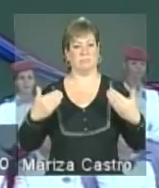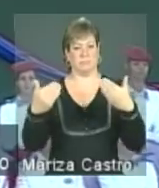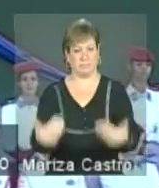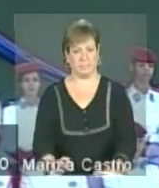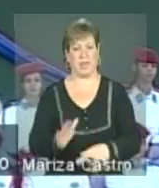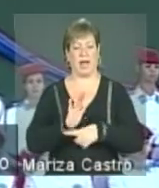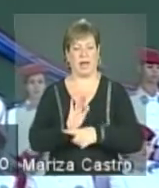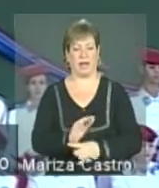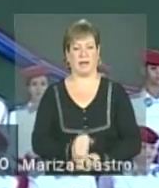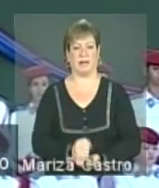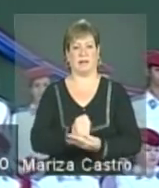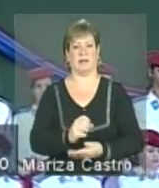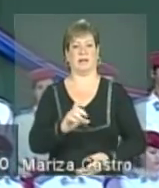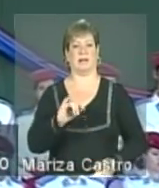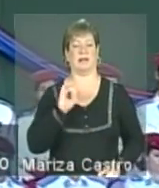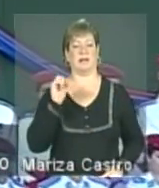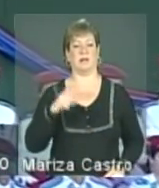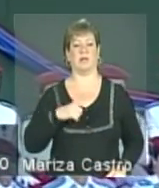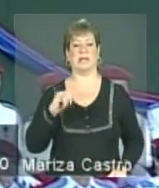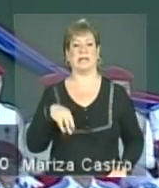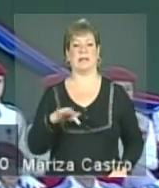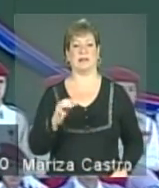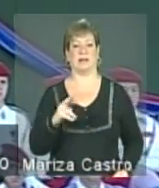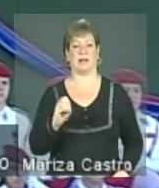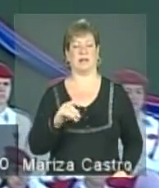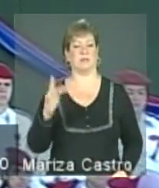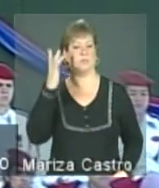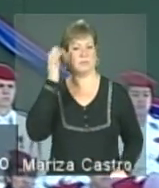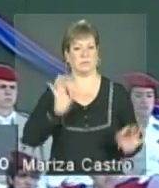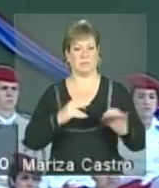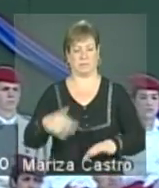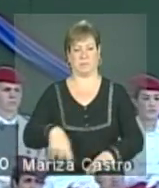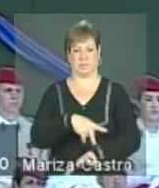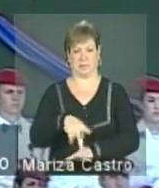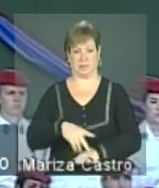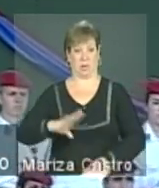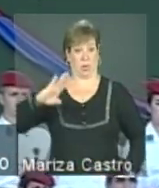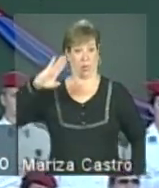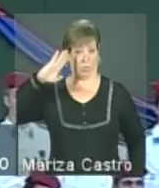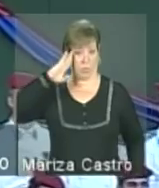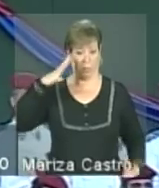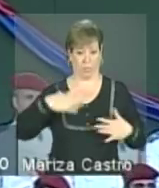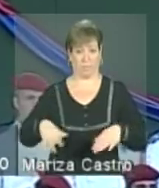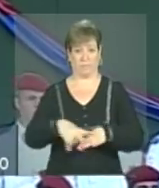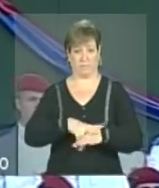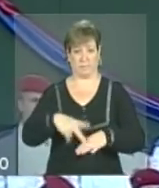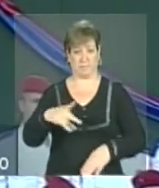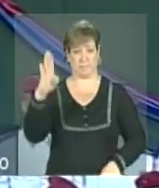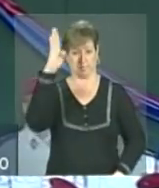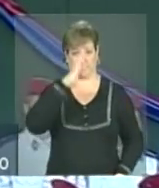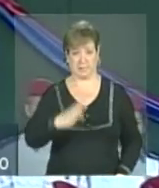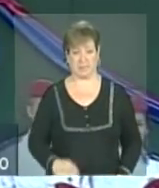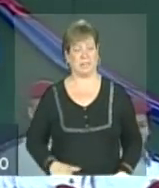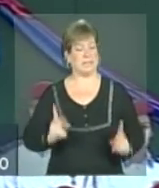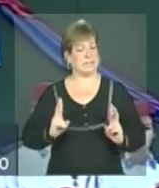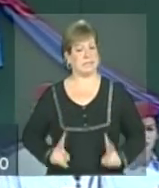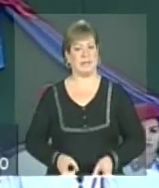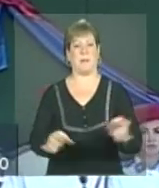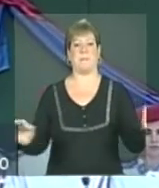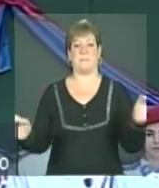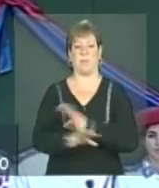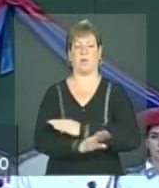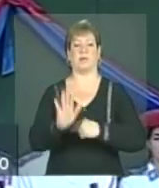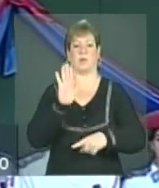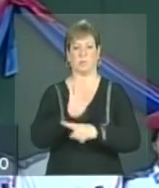os interesses estratégicos do país. O Exército Brasileiro, que nos orgulha, está sempre pronto para trabalhar pela defesa